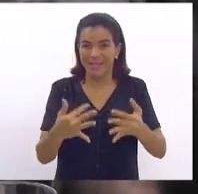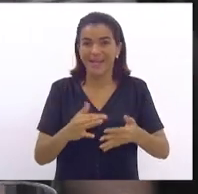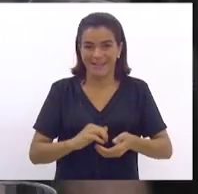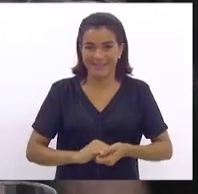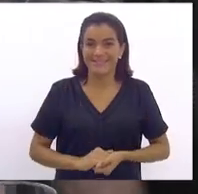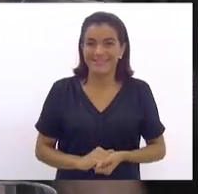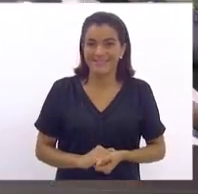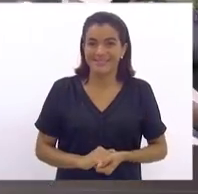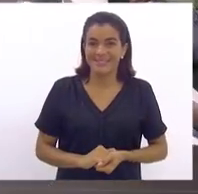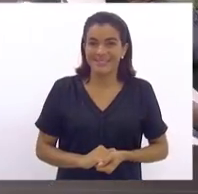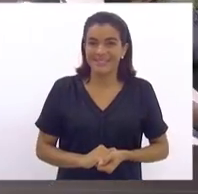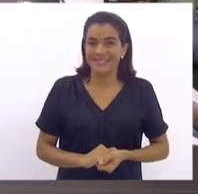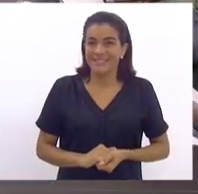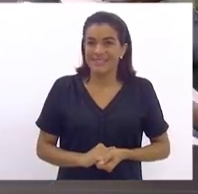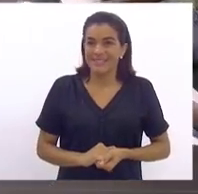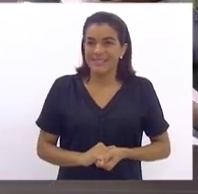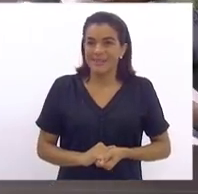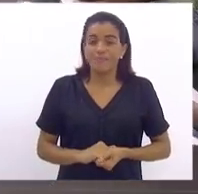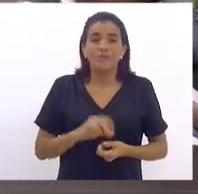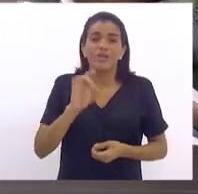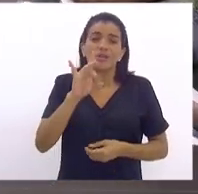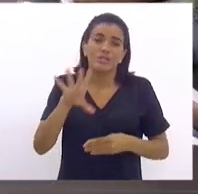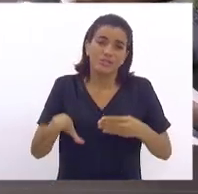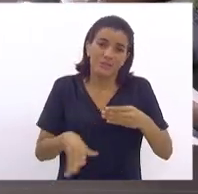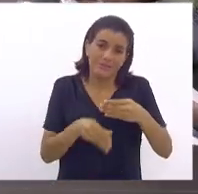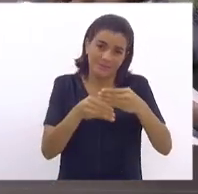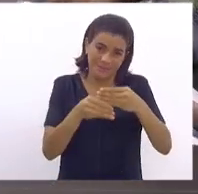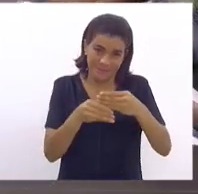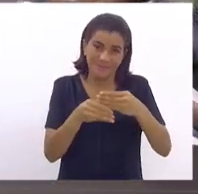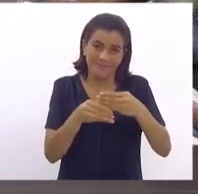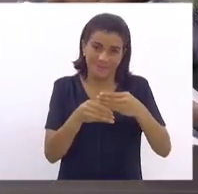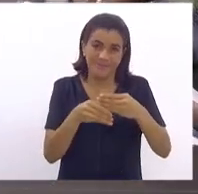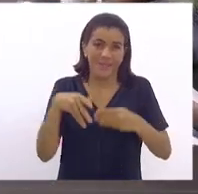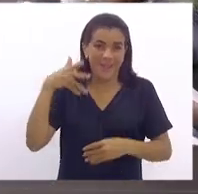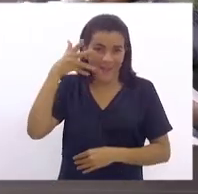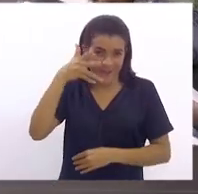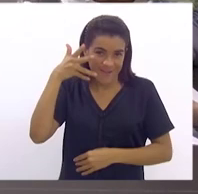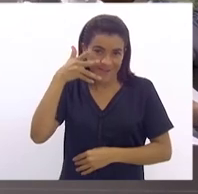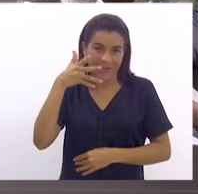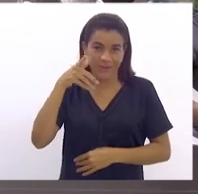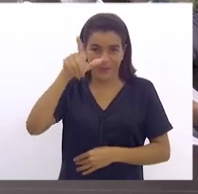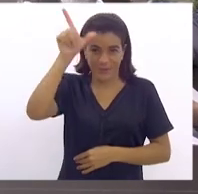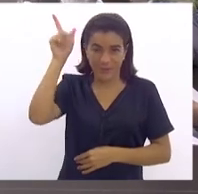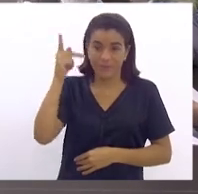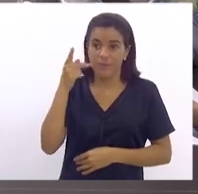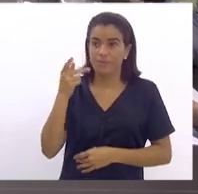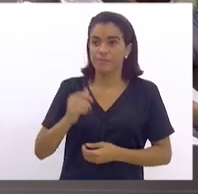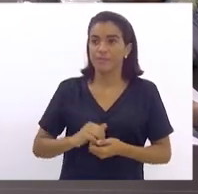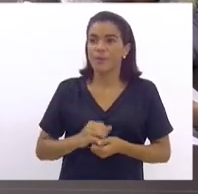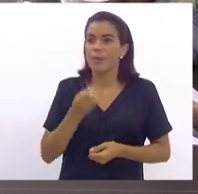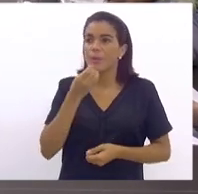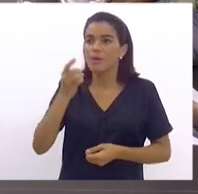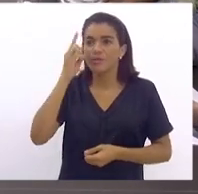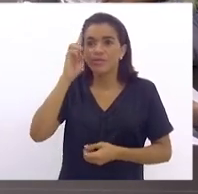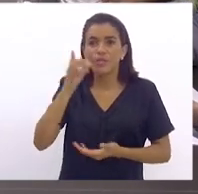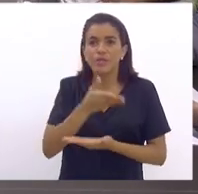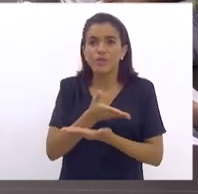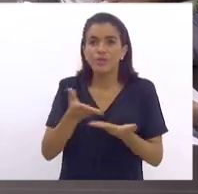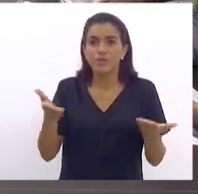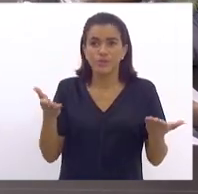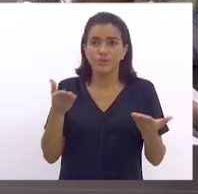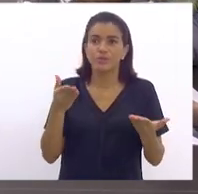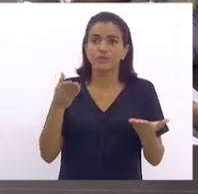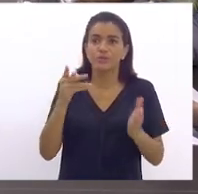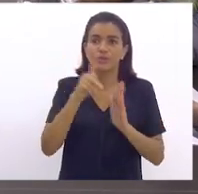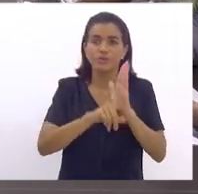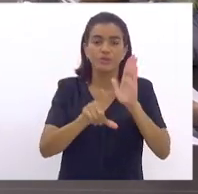deputado... Depois do Cozzolino, só para complementar a fala do deputado Luiz. Bom dia a todos. O projeto, sem dúvida,